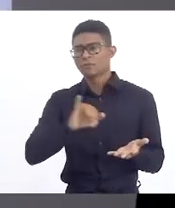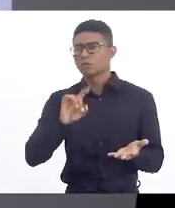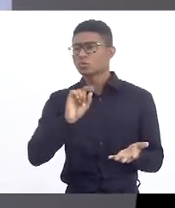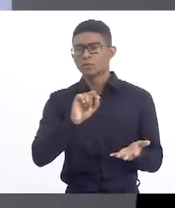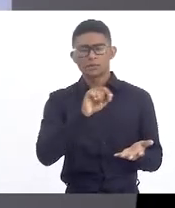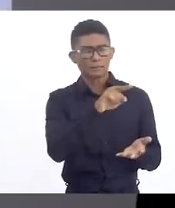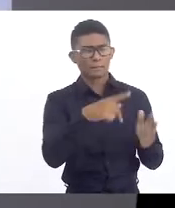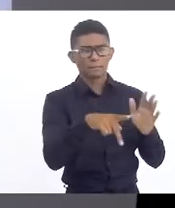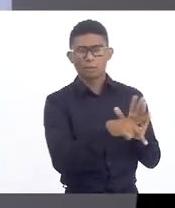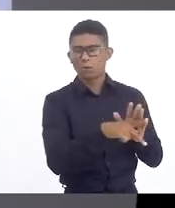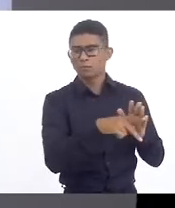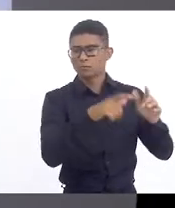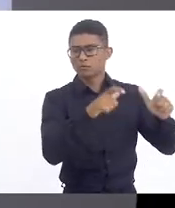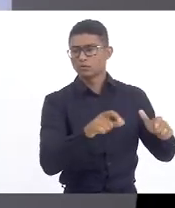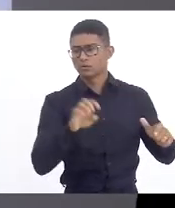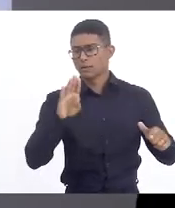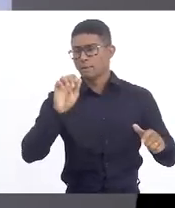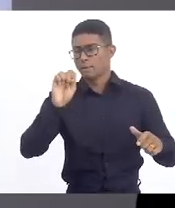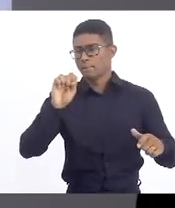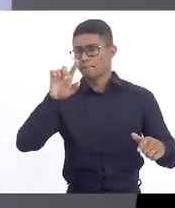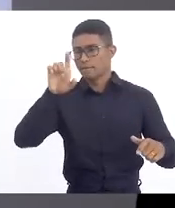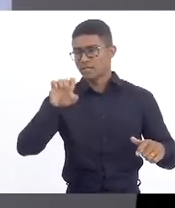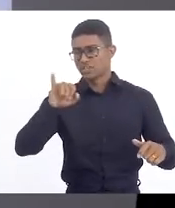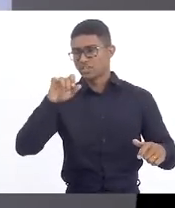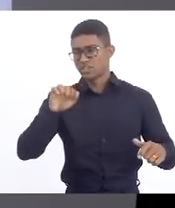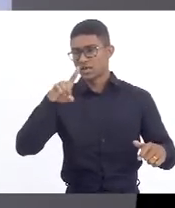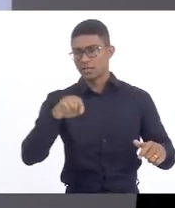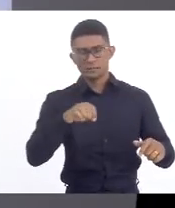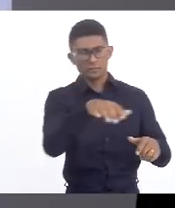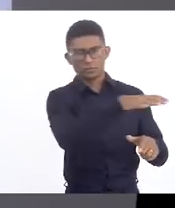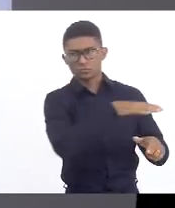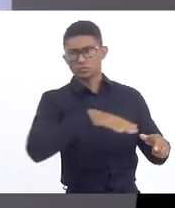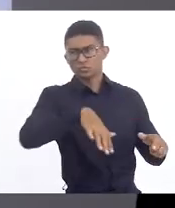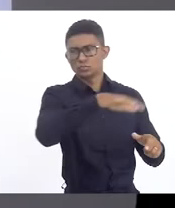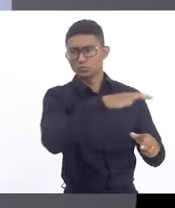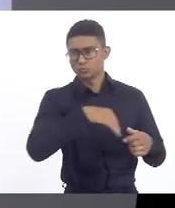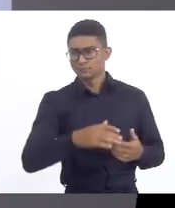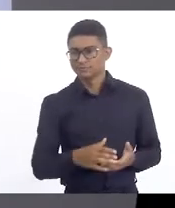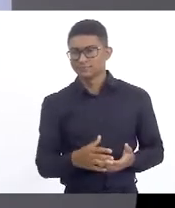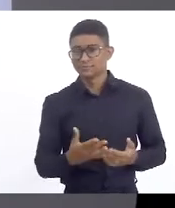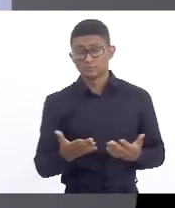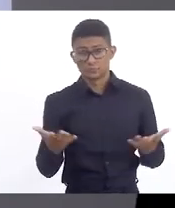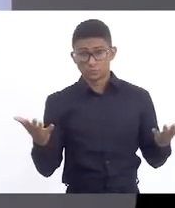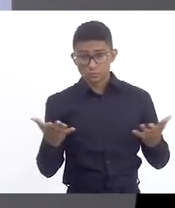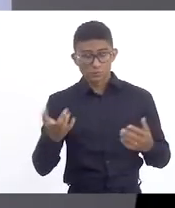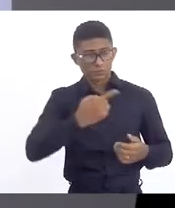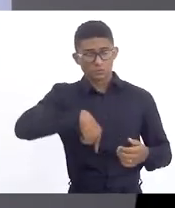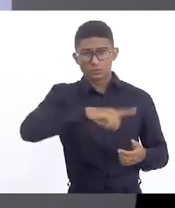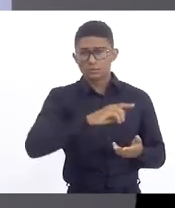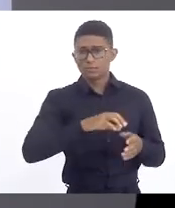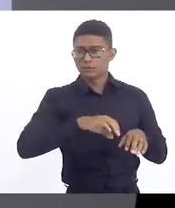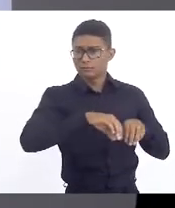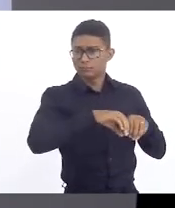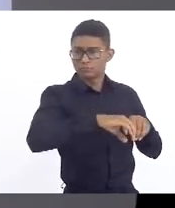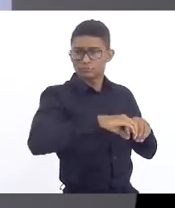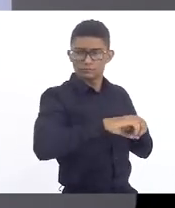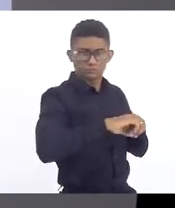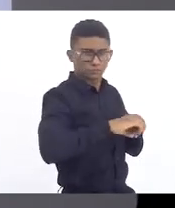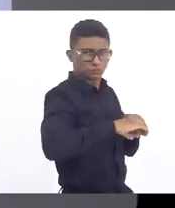Baixada Fluminense, abastecendo, levando hoje, em torno de 8 metros cúbicos por segundo, que hoje a gente aduz para a Baixada Fluminense, para 12 metros cúbicos por